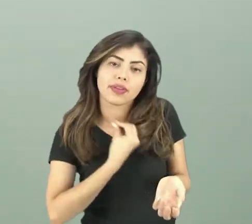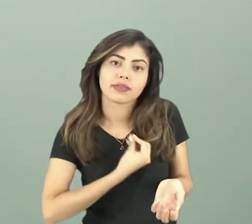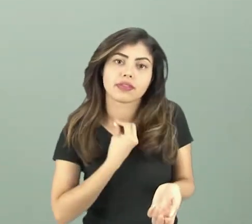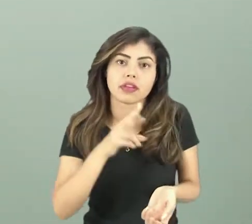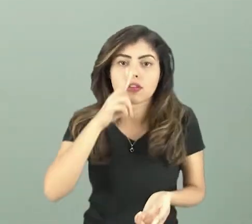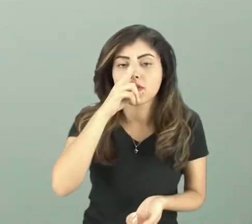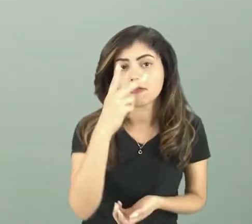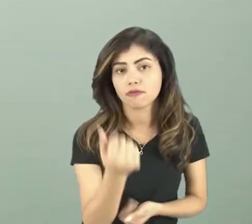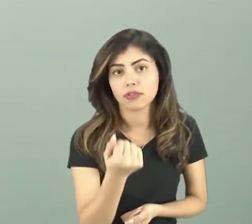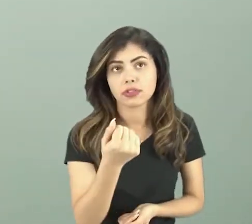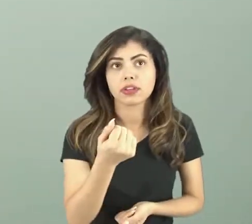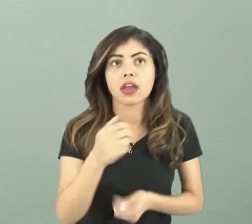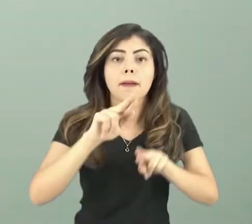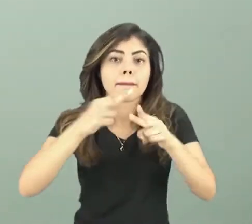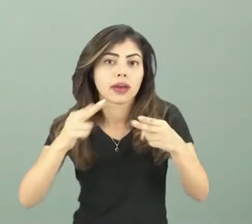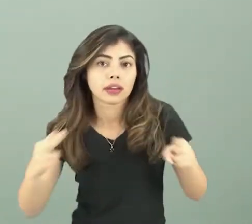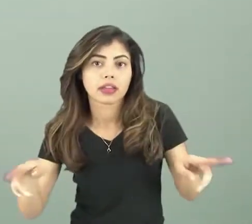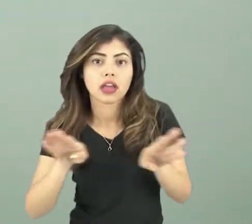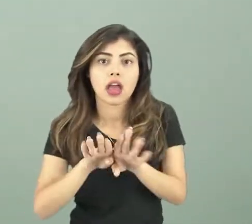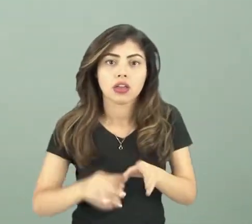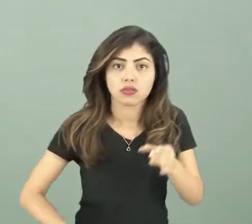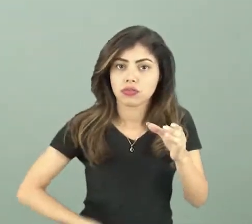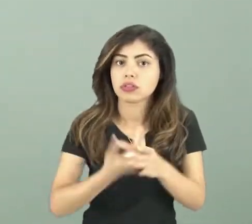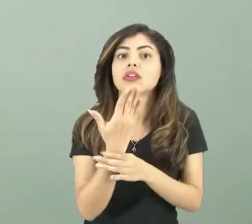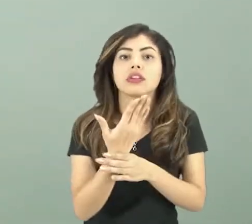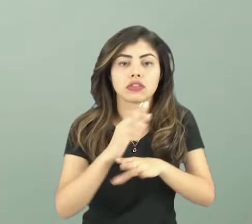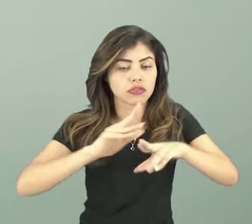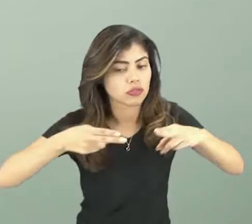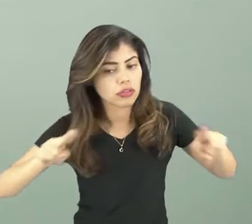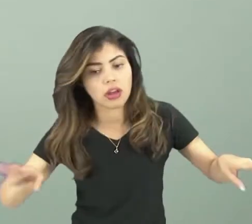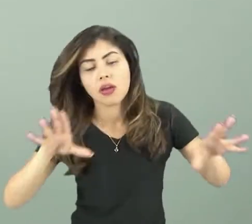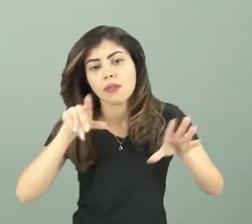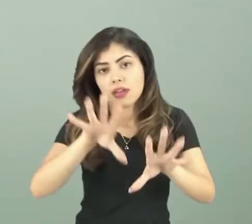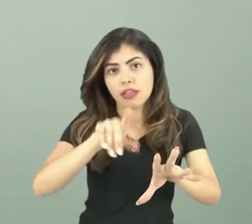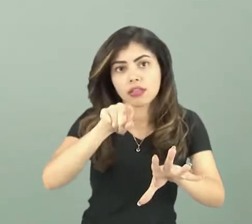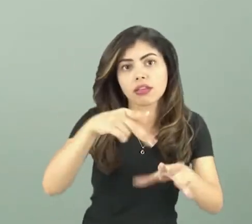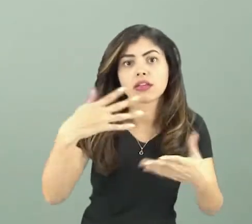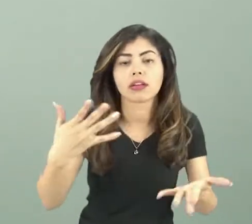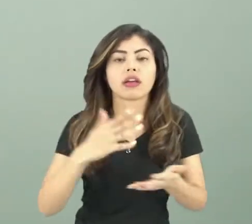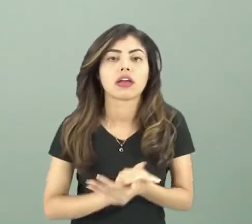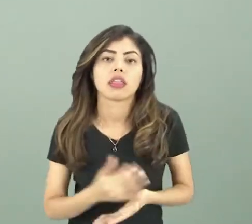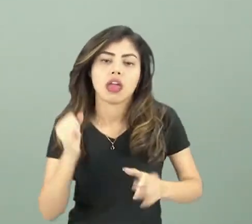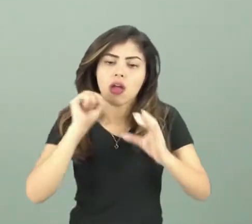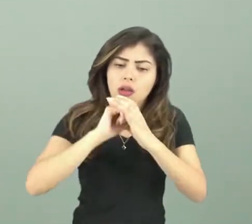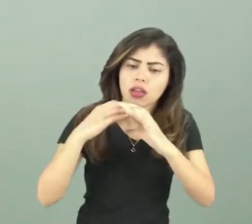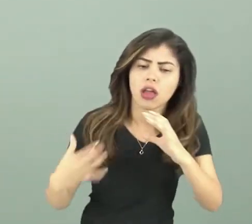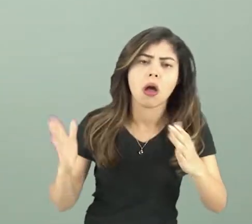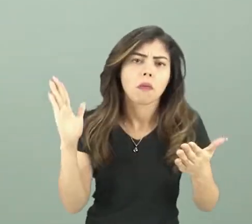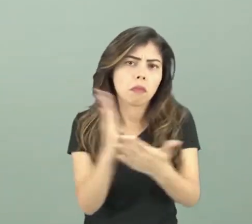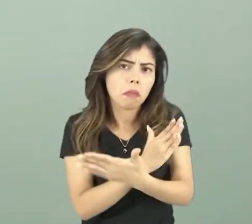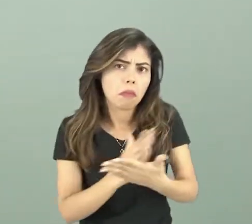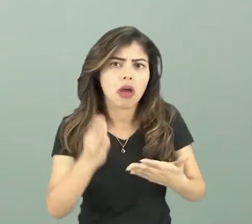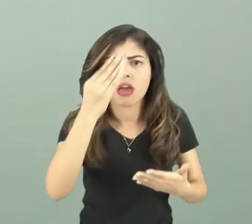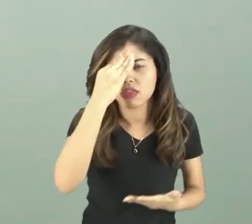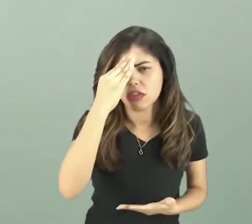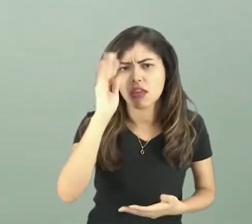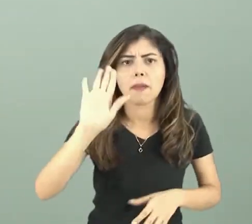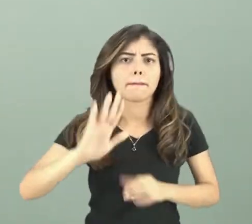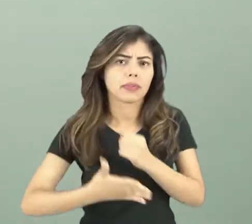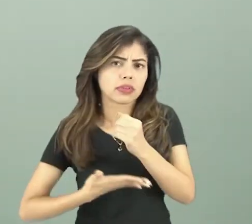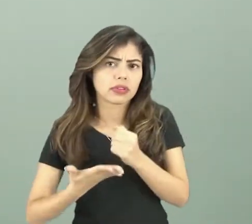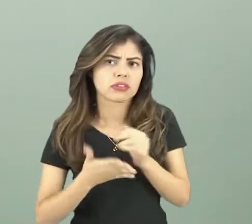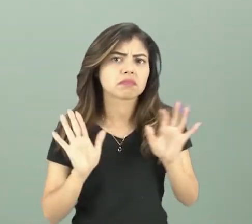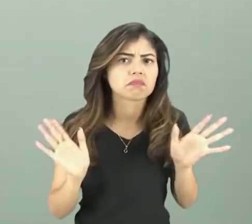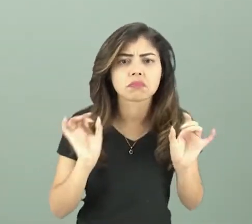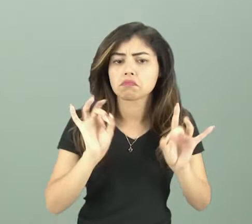uma força magnética, ou seja, vai ter a criação de um campo que vai atuar ali. E aí tem algumas características que a gente precisa entender, mas basicamente é